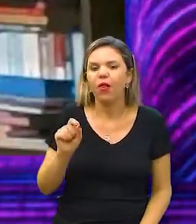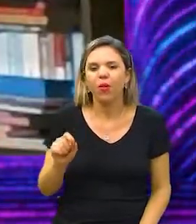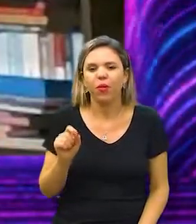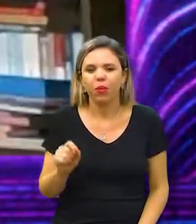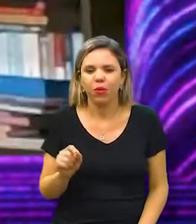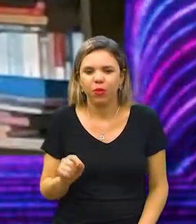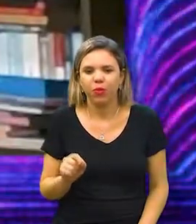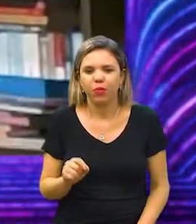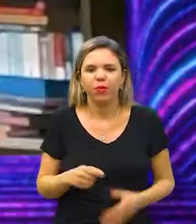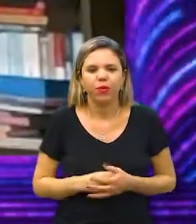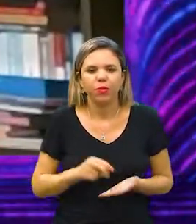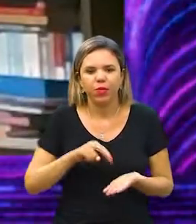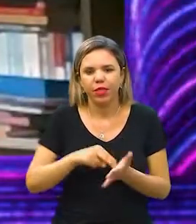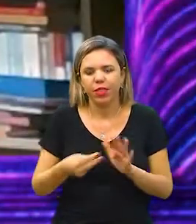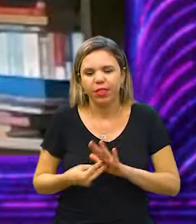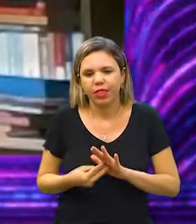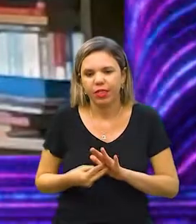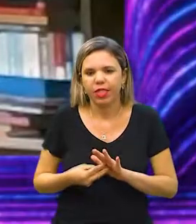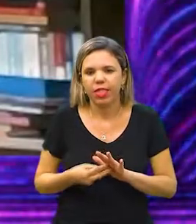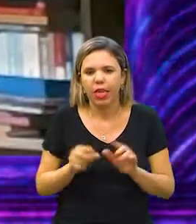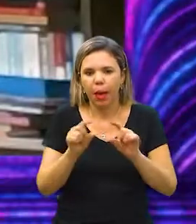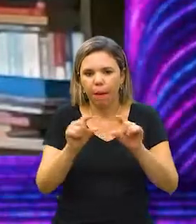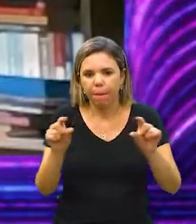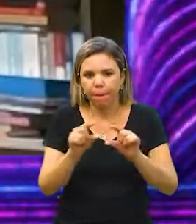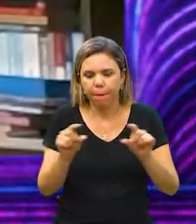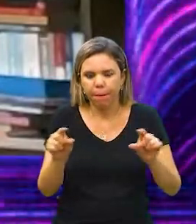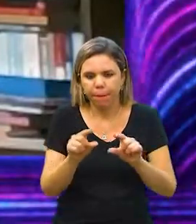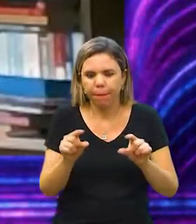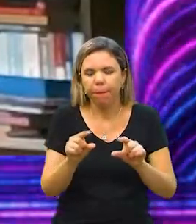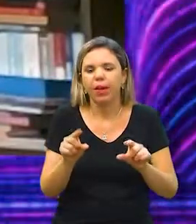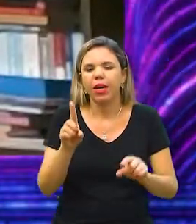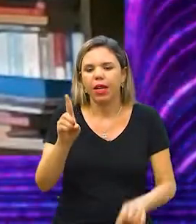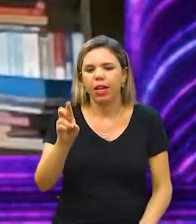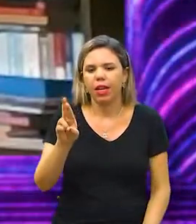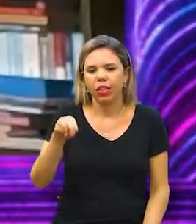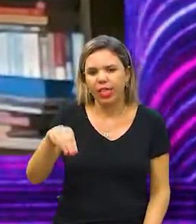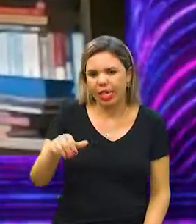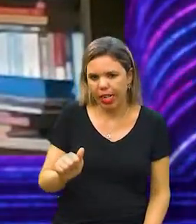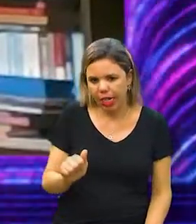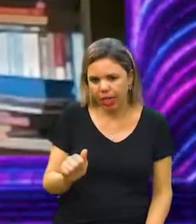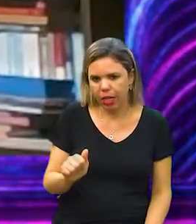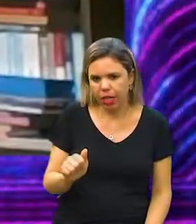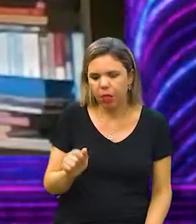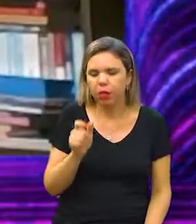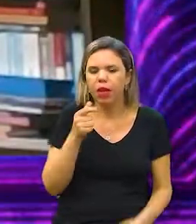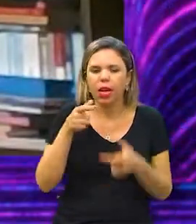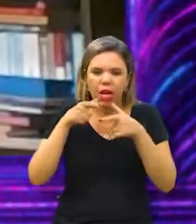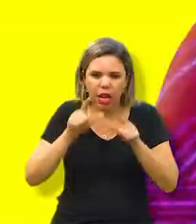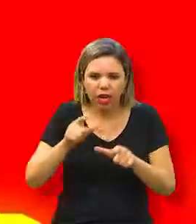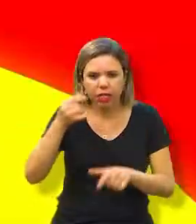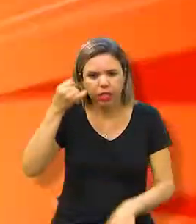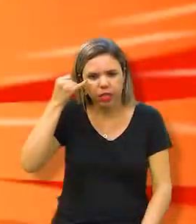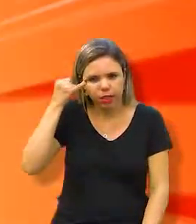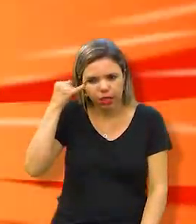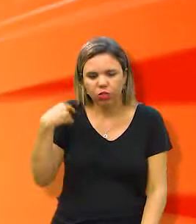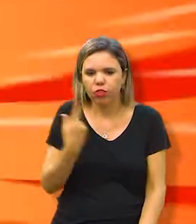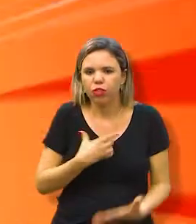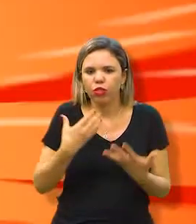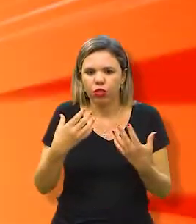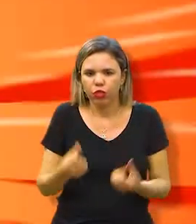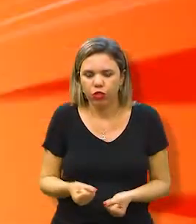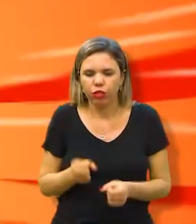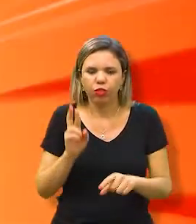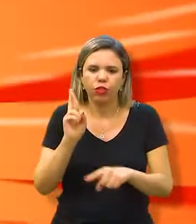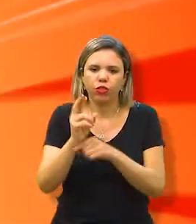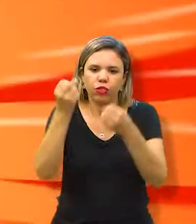Dorama nada mais é do que a sonorização da palavra drama no idioma japonês, que nós adotamos carinhosamente para